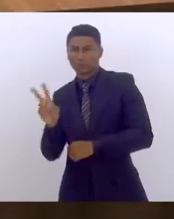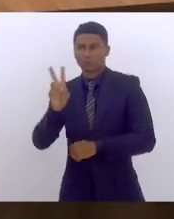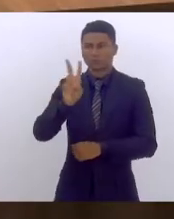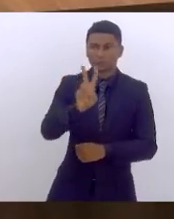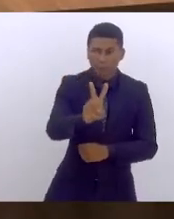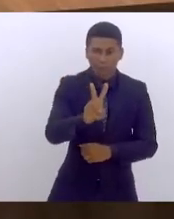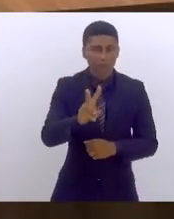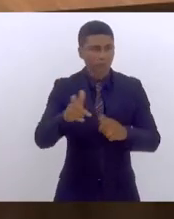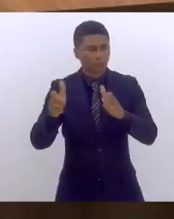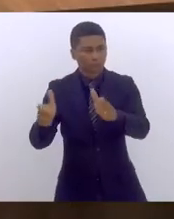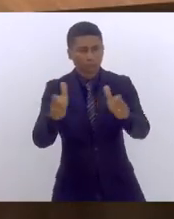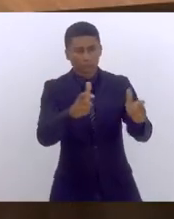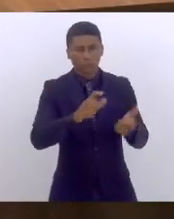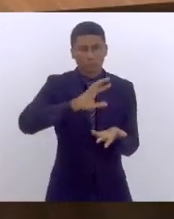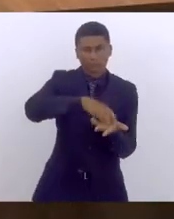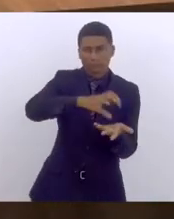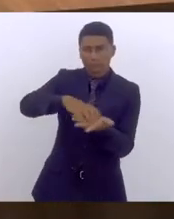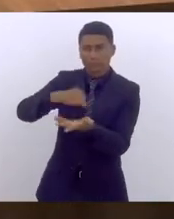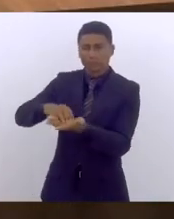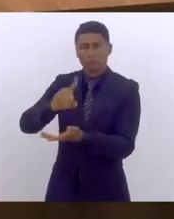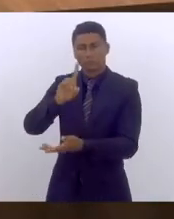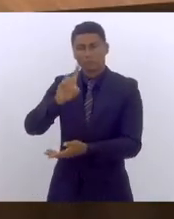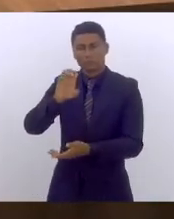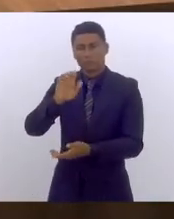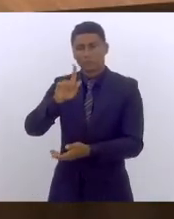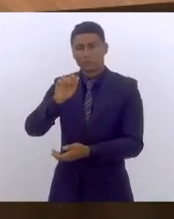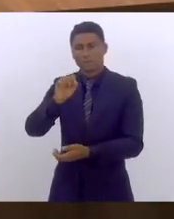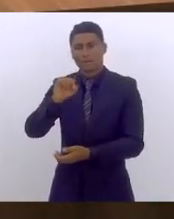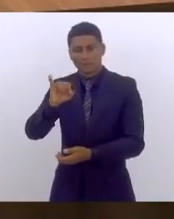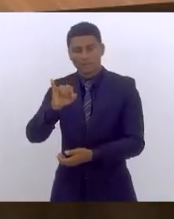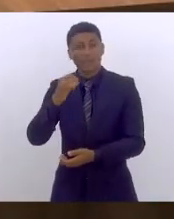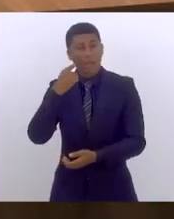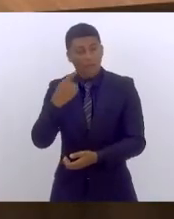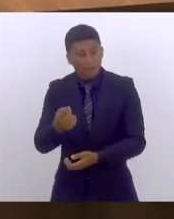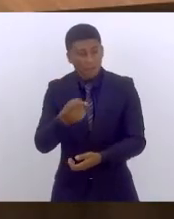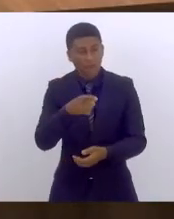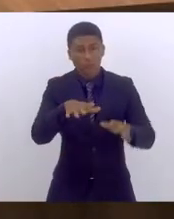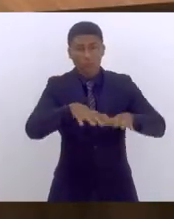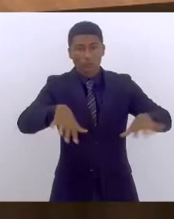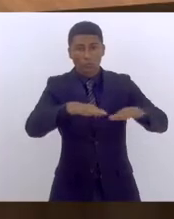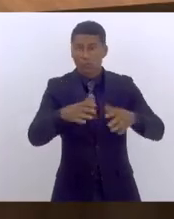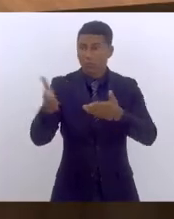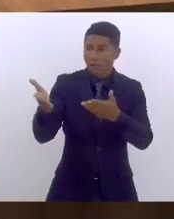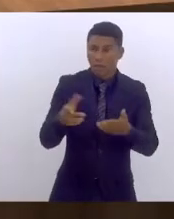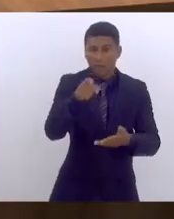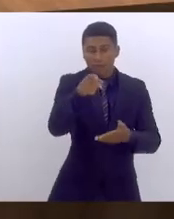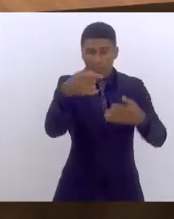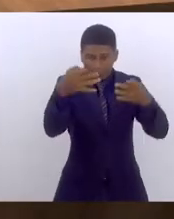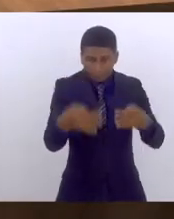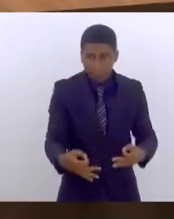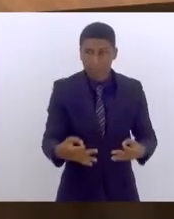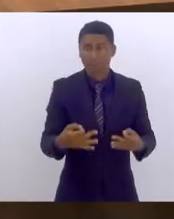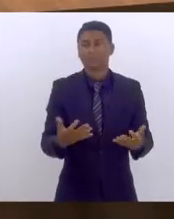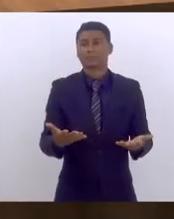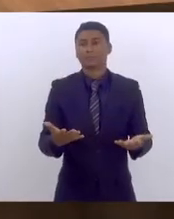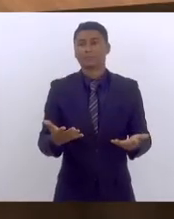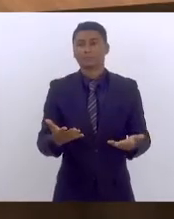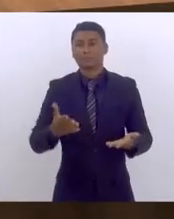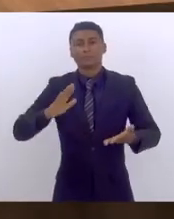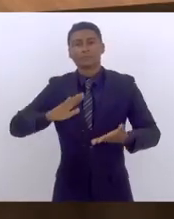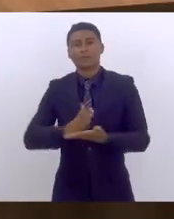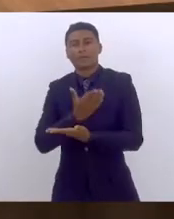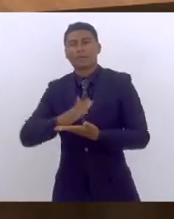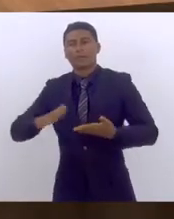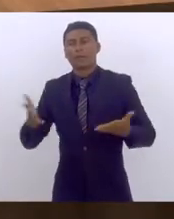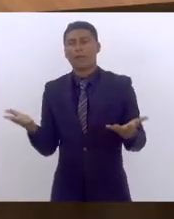em unidades do DEGASE e vi como Vossa Excelência é bem recebida pela tropa. O que eu quero dizer é que tem muito gaiato nesse